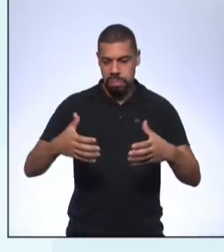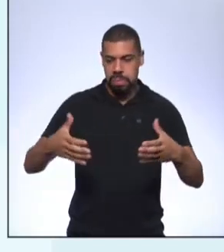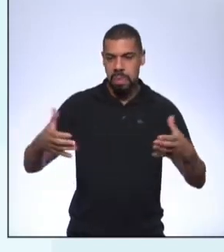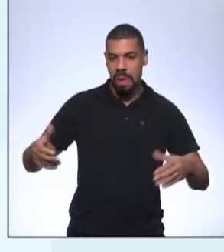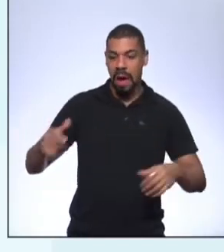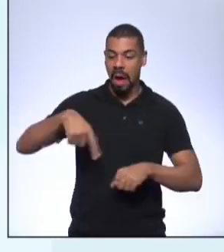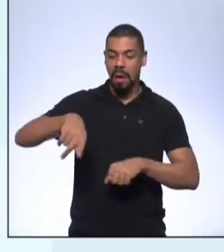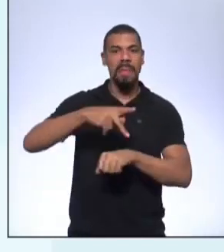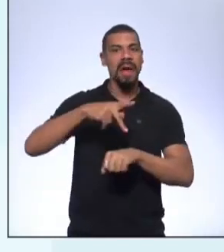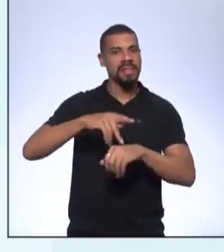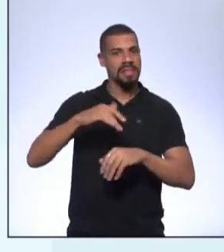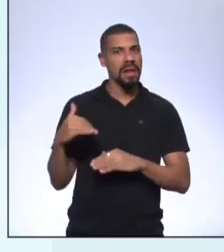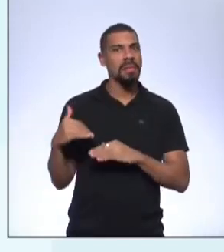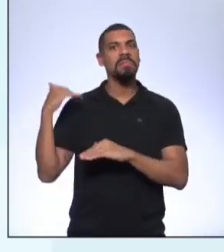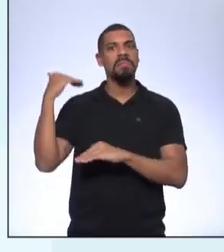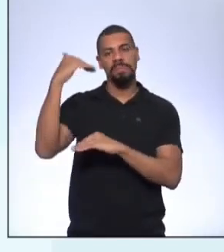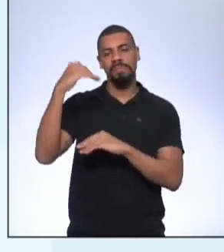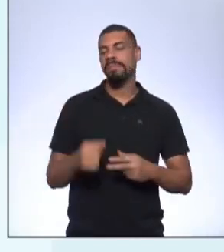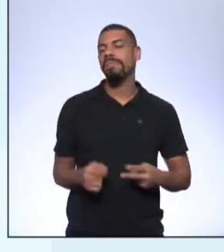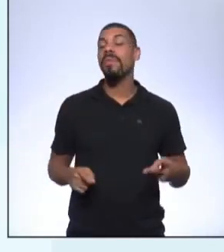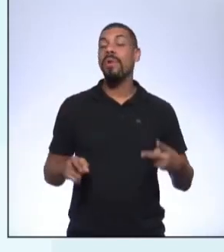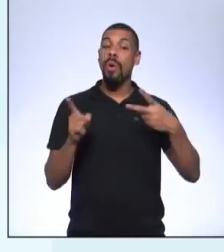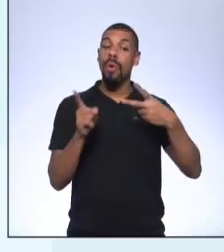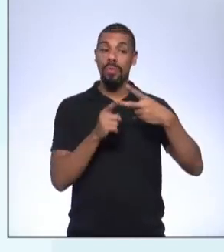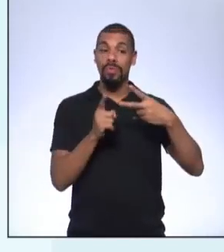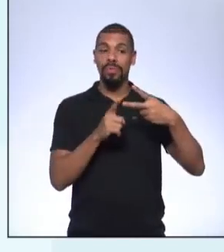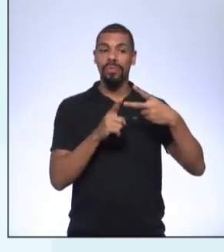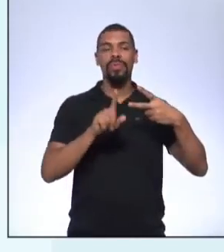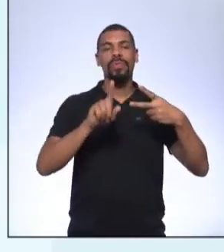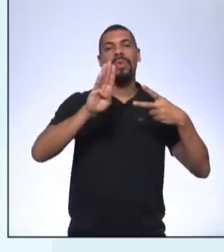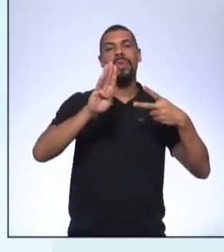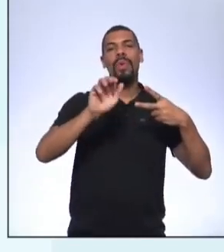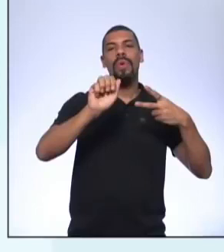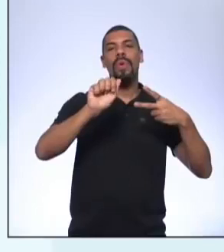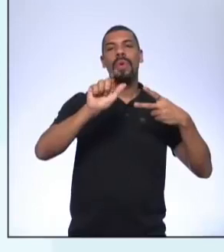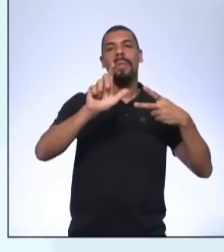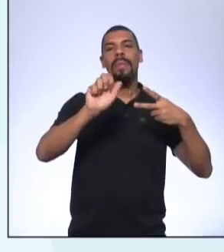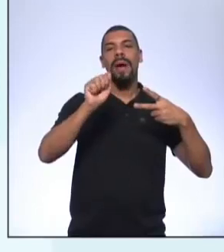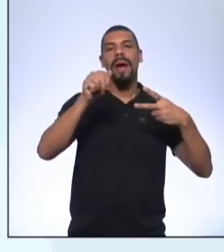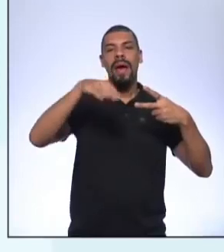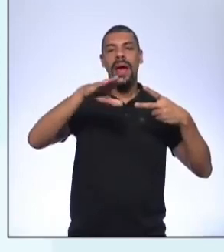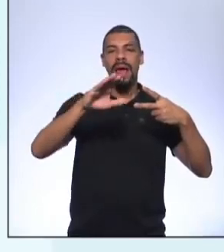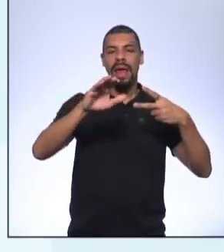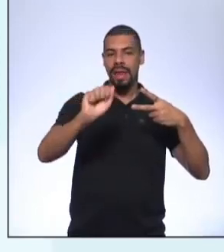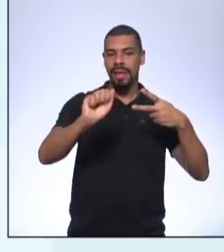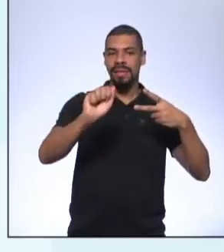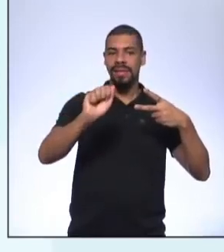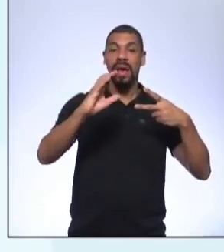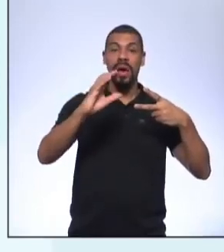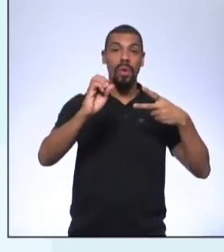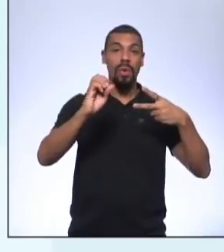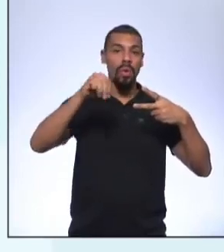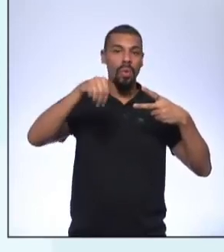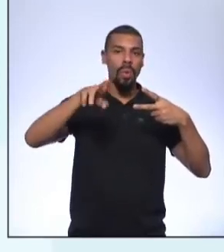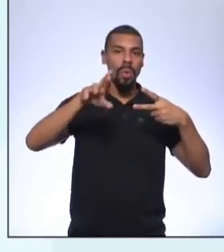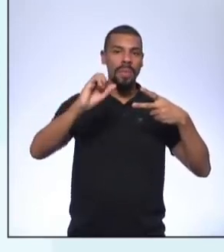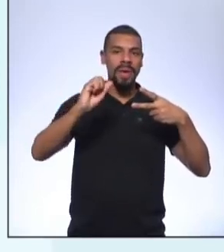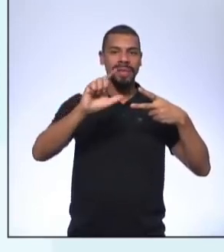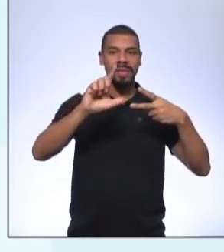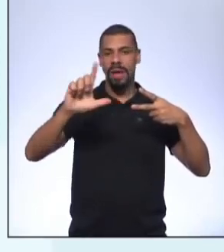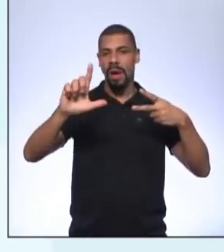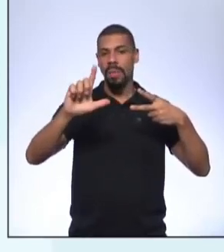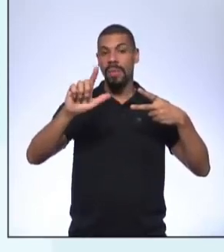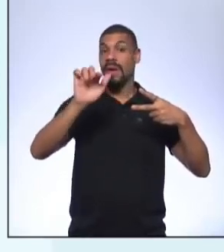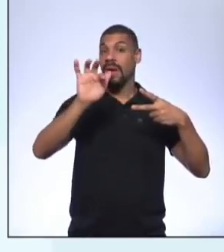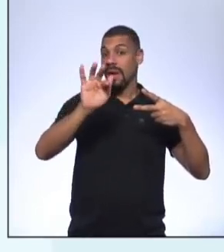país é. Tá? Segundo ponto, balança comercial favorável. Essa é bem prática, a gente pode até aplicar na nossa